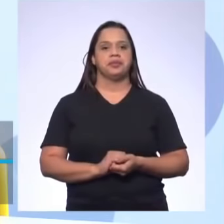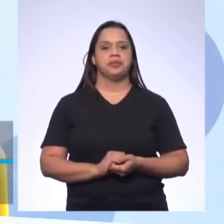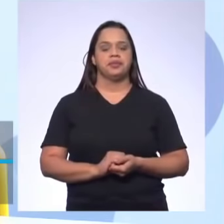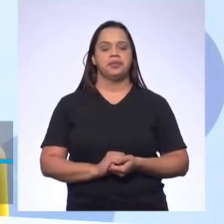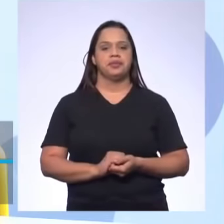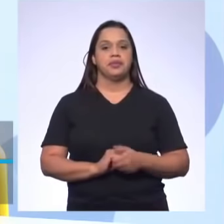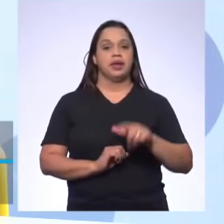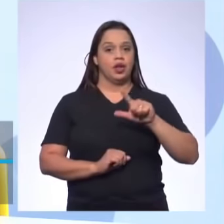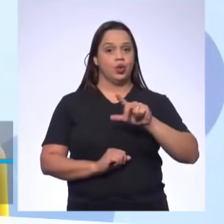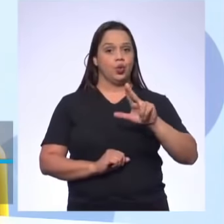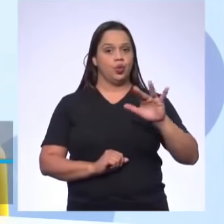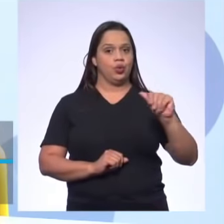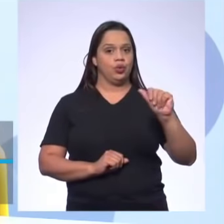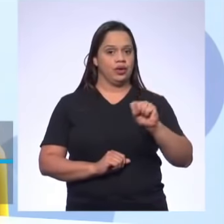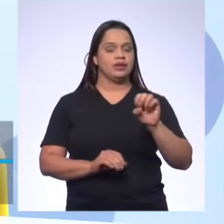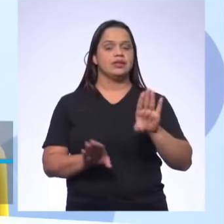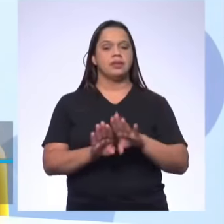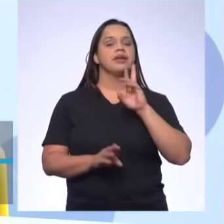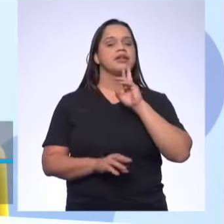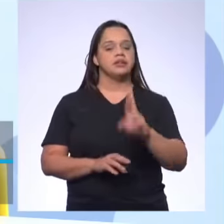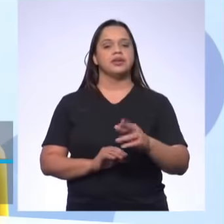E o Lucas respondeu porque a primeira árvore